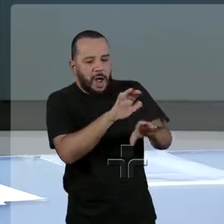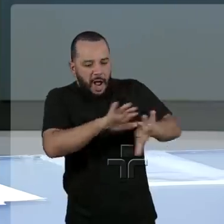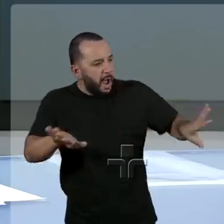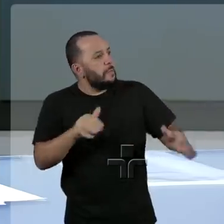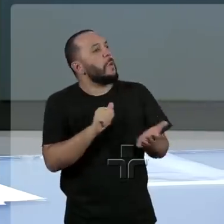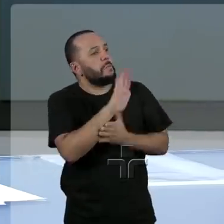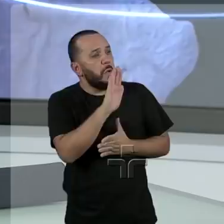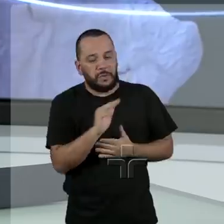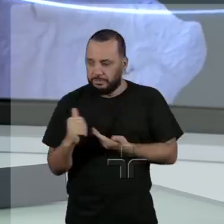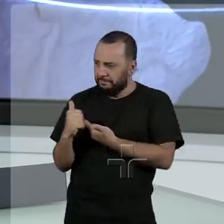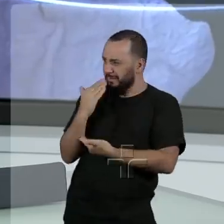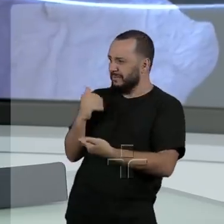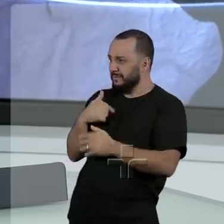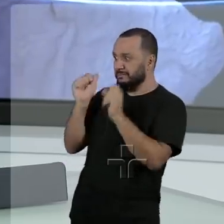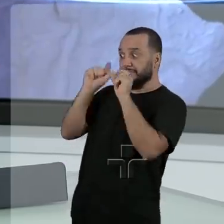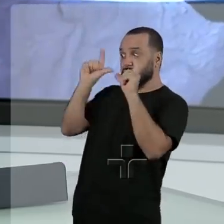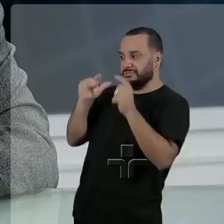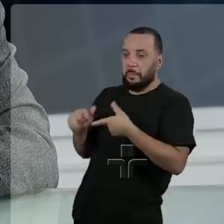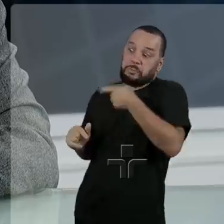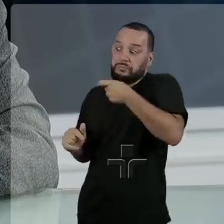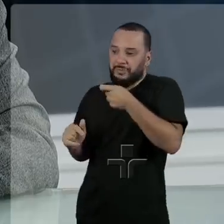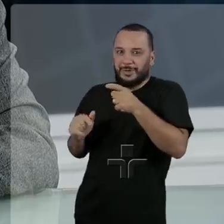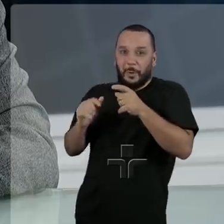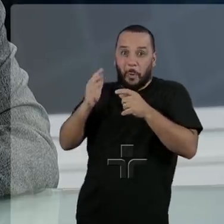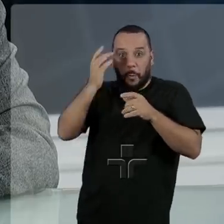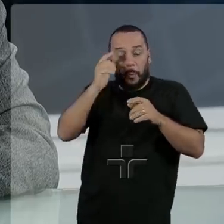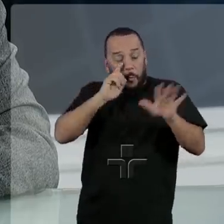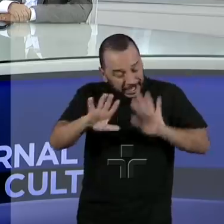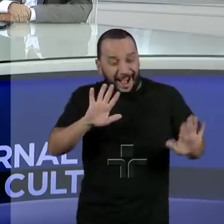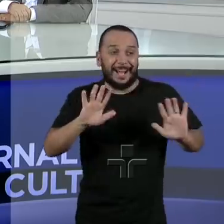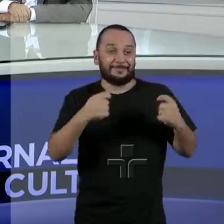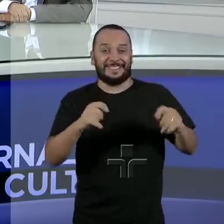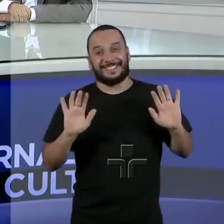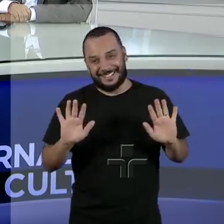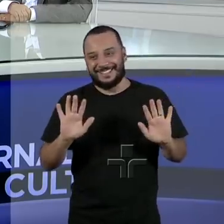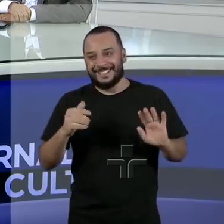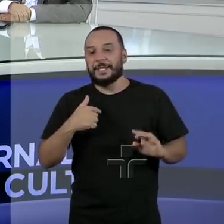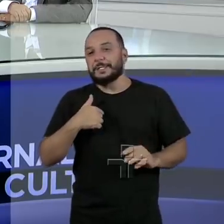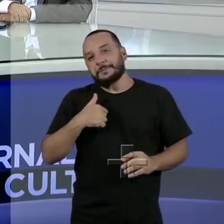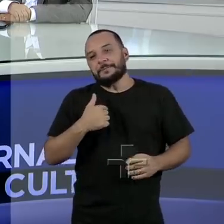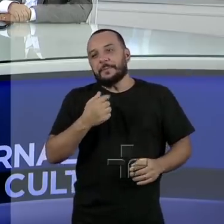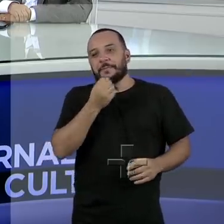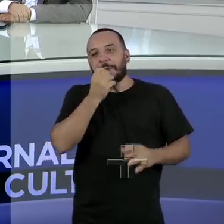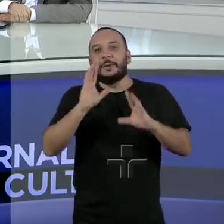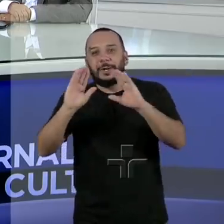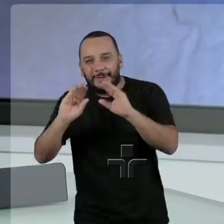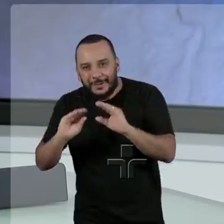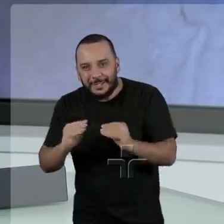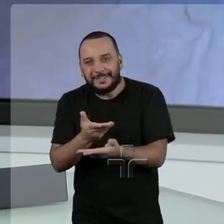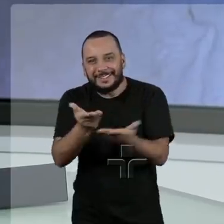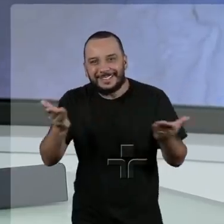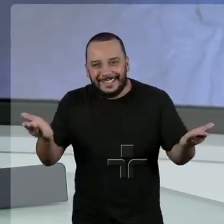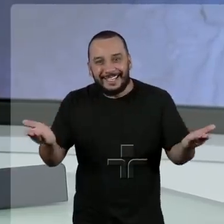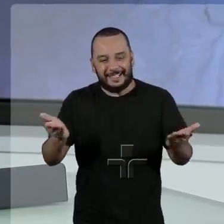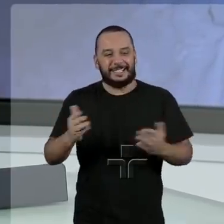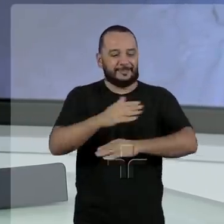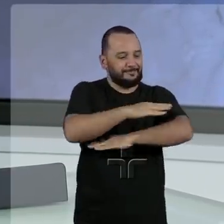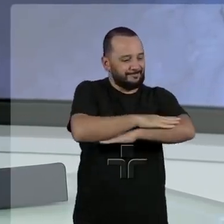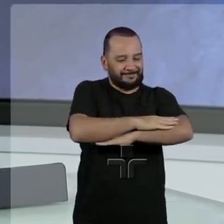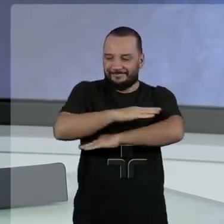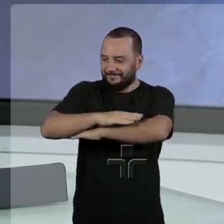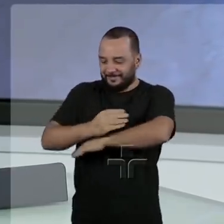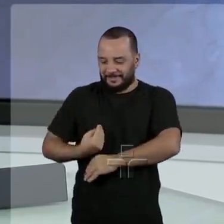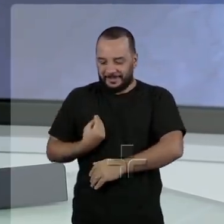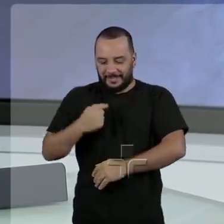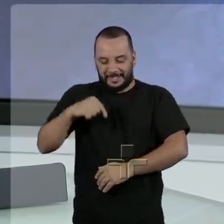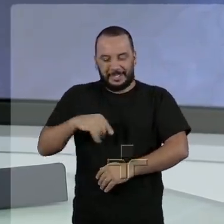é? Ayrton Soares, Luiz Felipe Pondé, boa noite para vocês, muito obrigada por estarem aqui na bancada do Jornal da Cultura. E o nosso boa